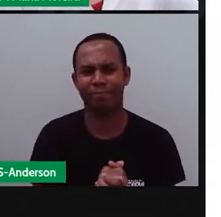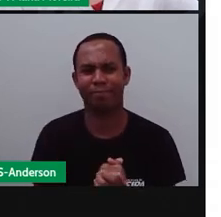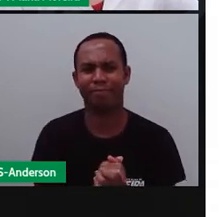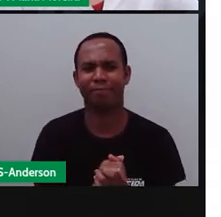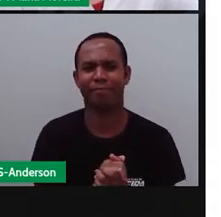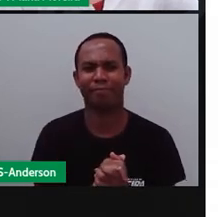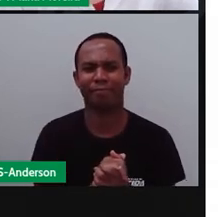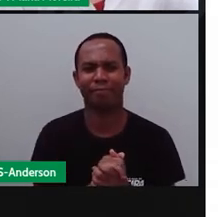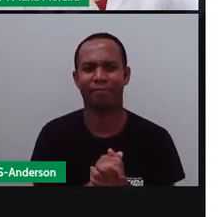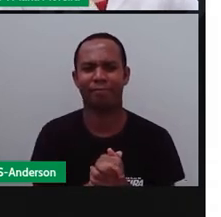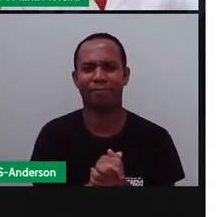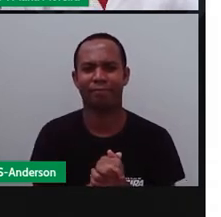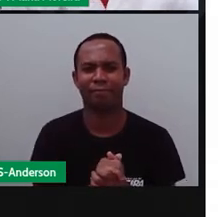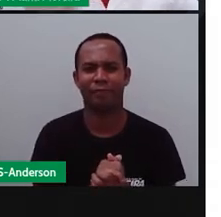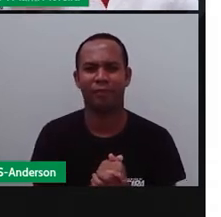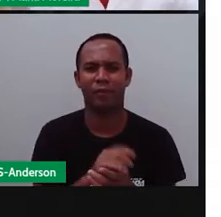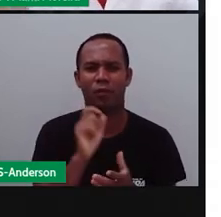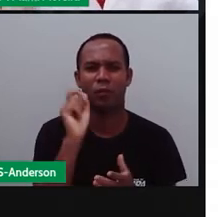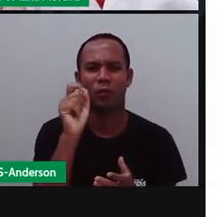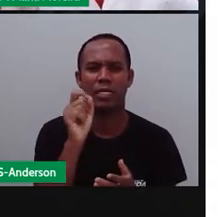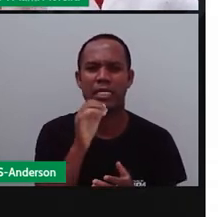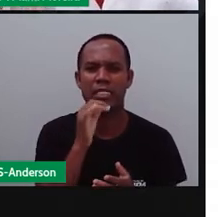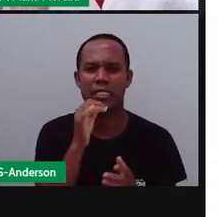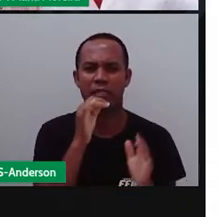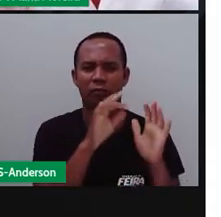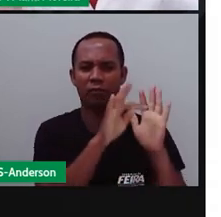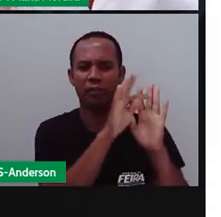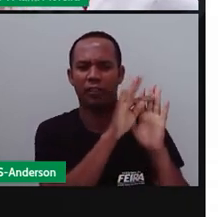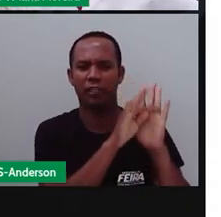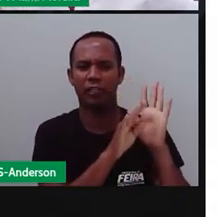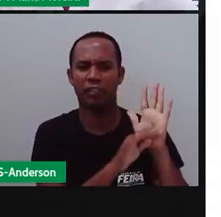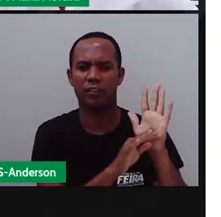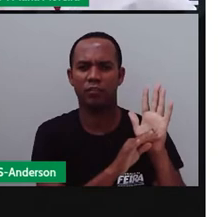Vamos relembrar. Texto instrucional, olha o nome,